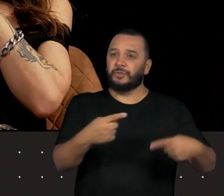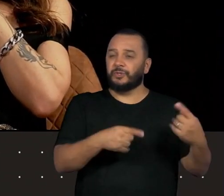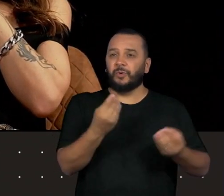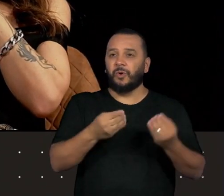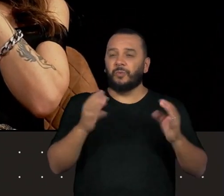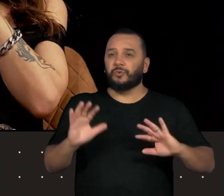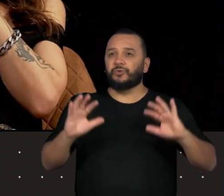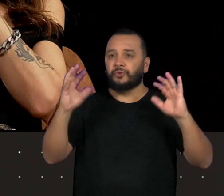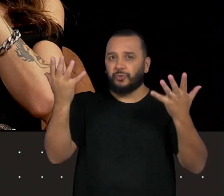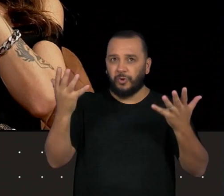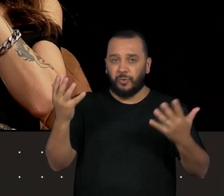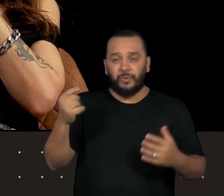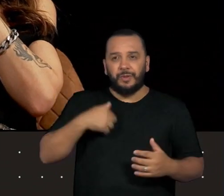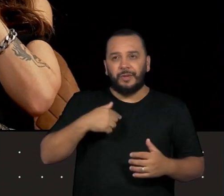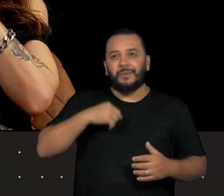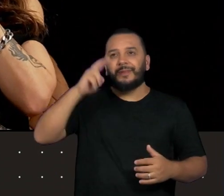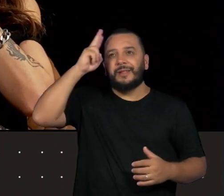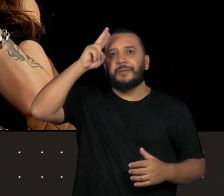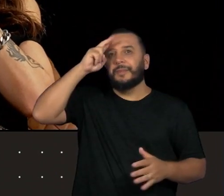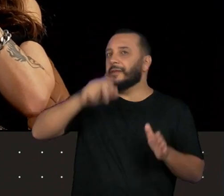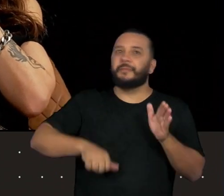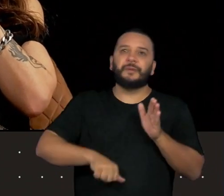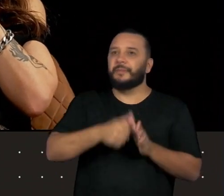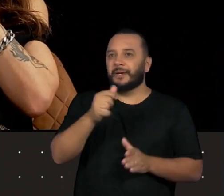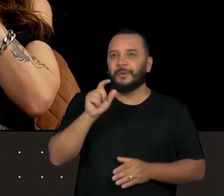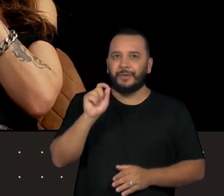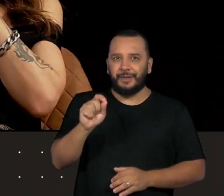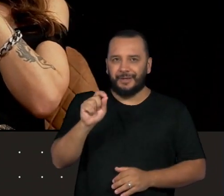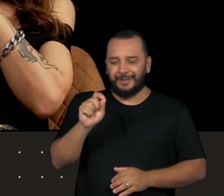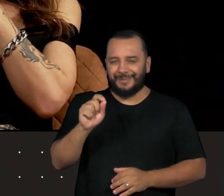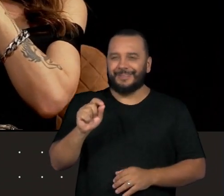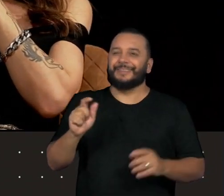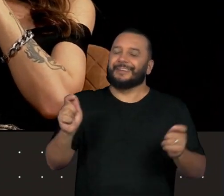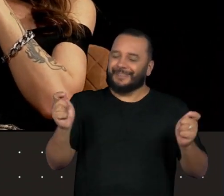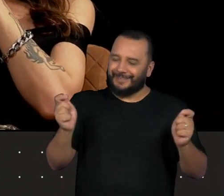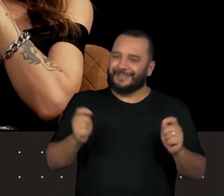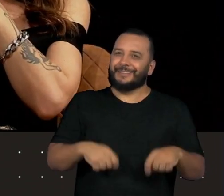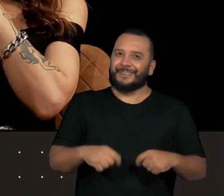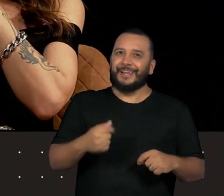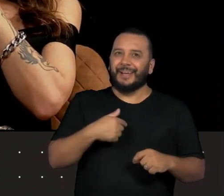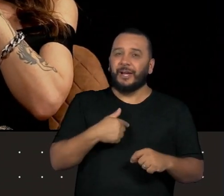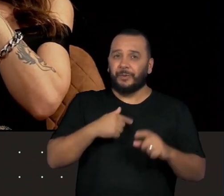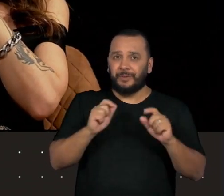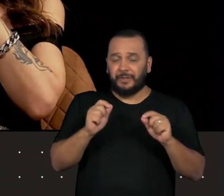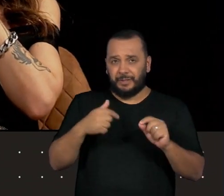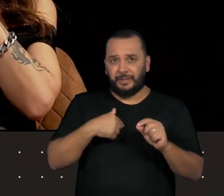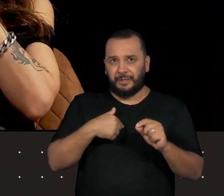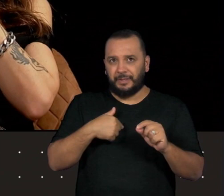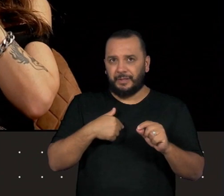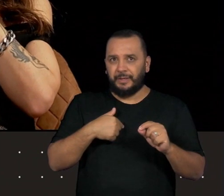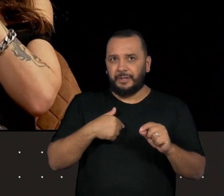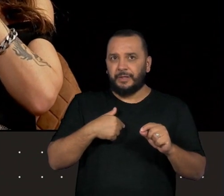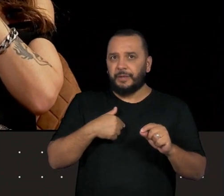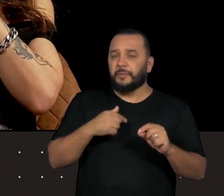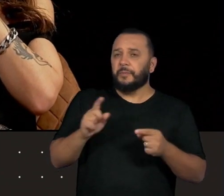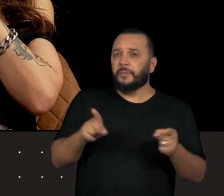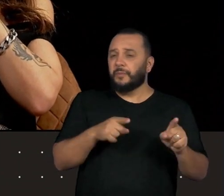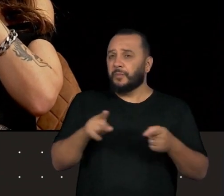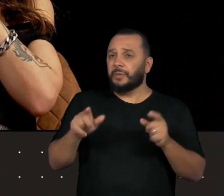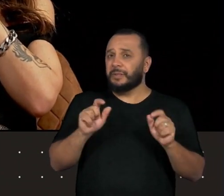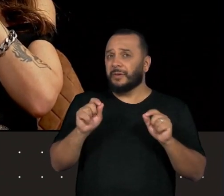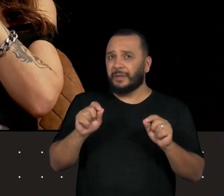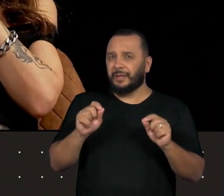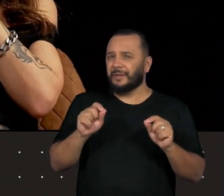e a primeira coisa que nos veio à cabeça foi: vamos nos basear em Falso Brilhante. O